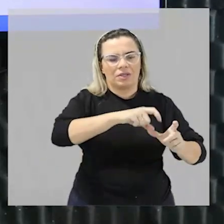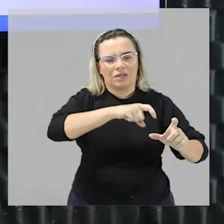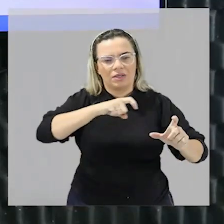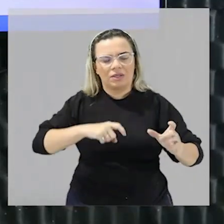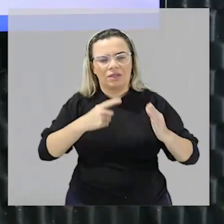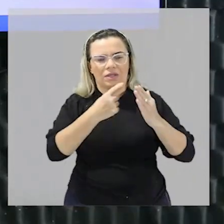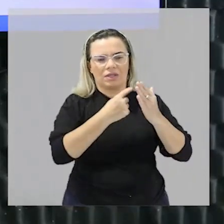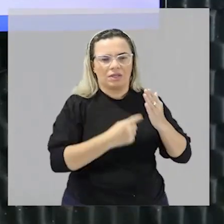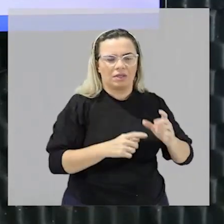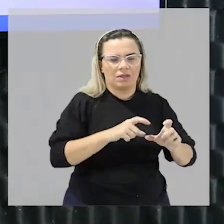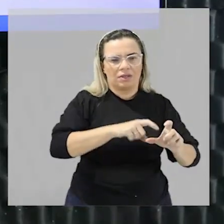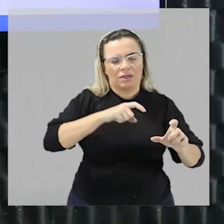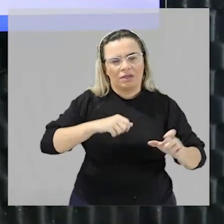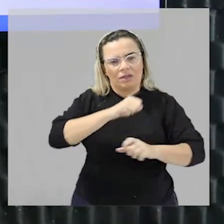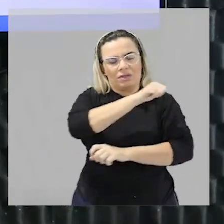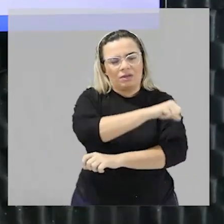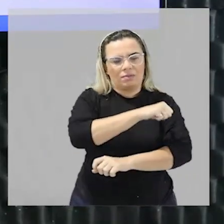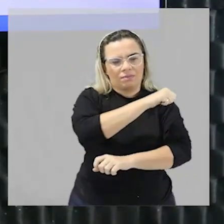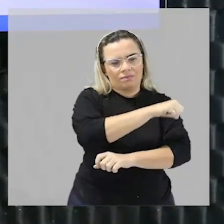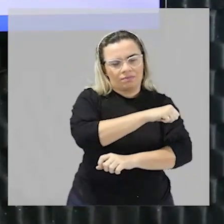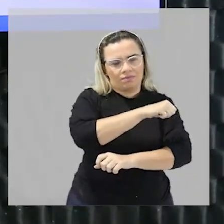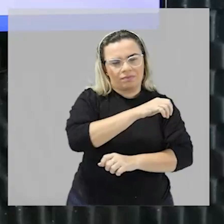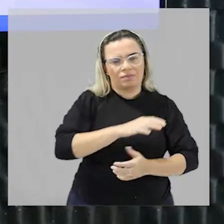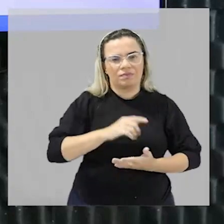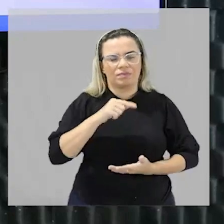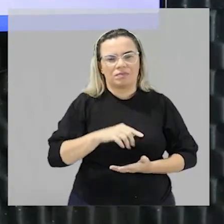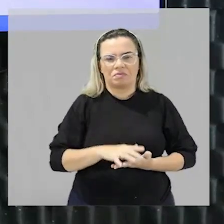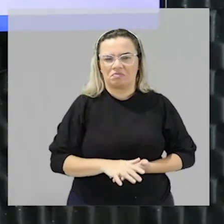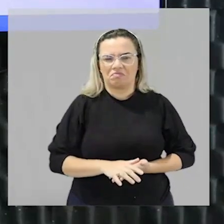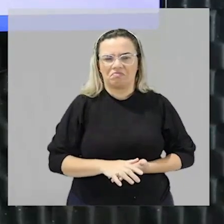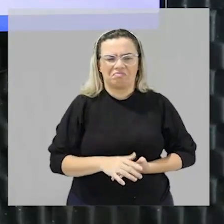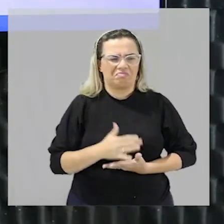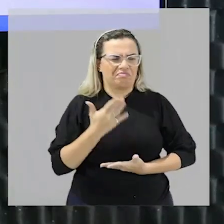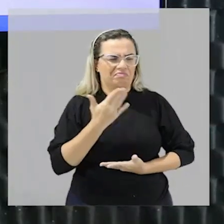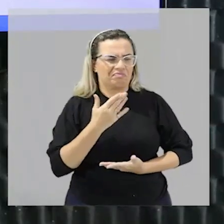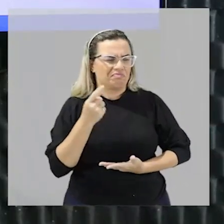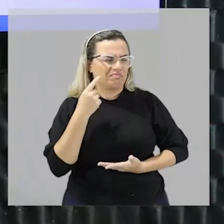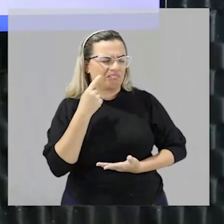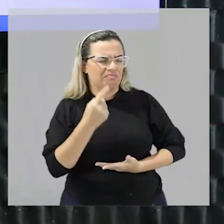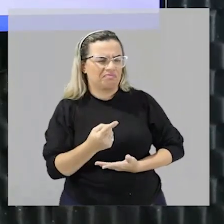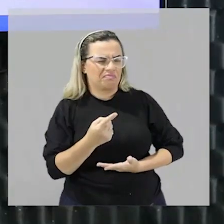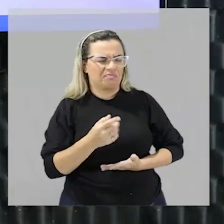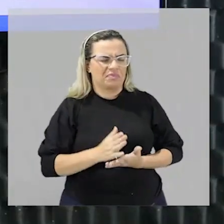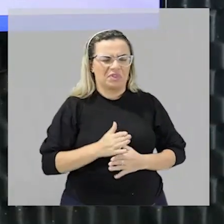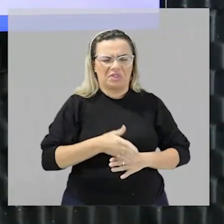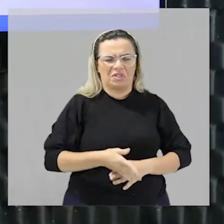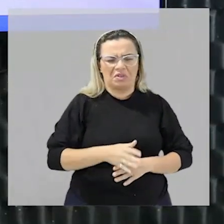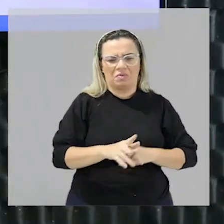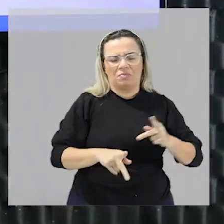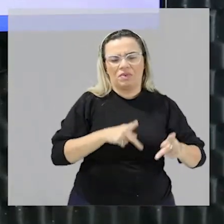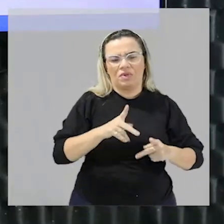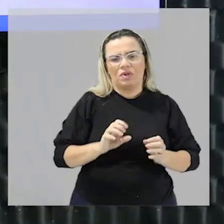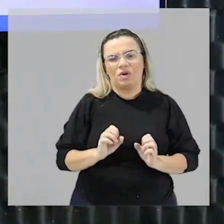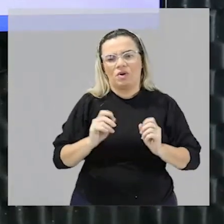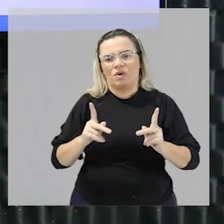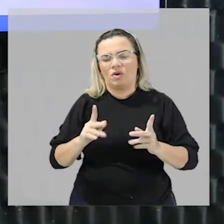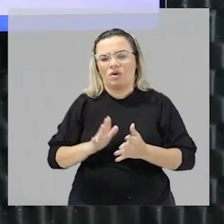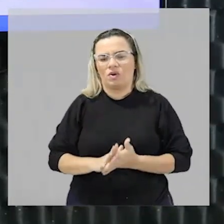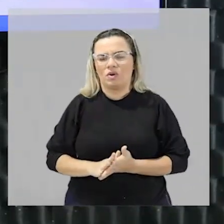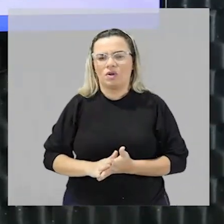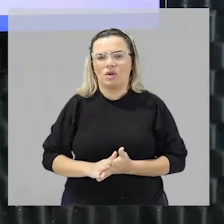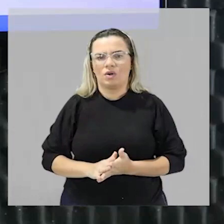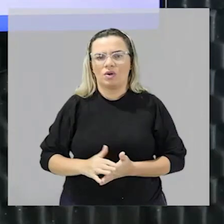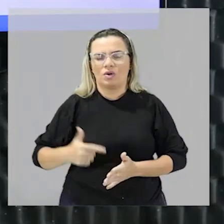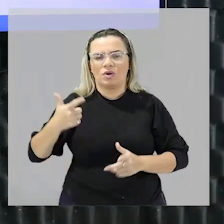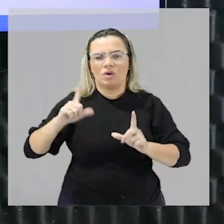projeto de independência, lá do Rio de Janeiro, o que menos se viu ali foi a participação popular. Ok? Beleza? O